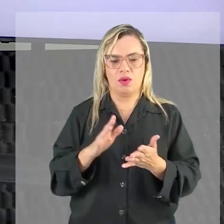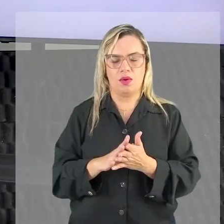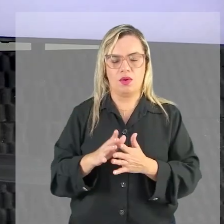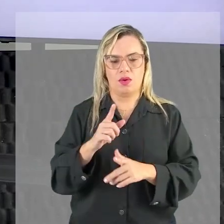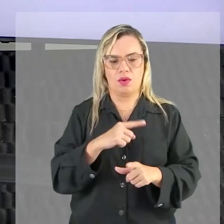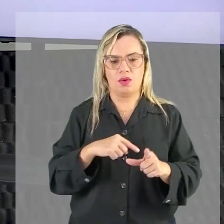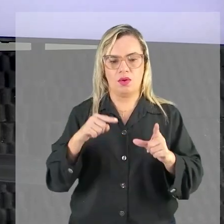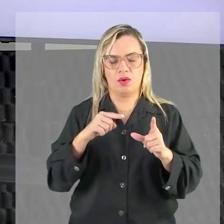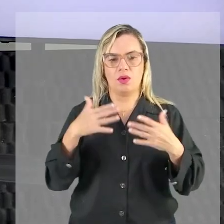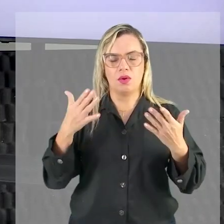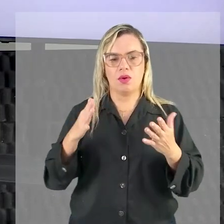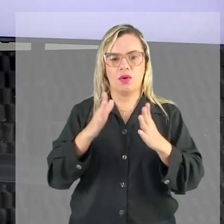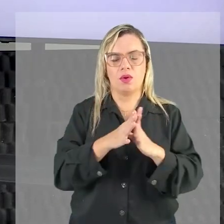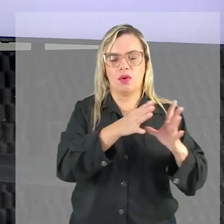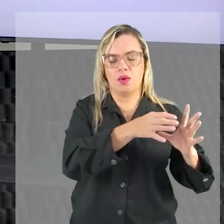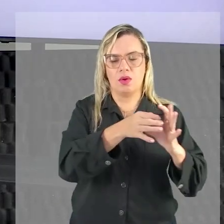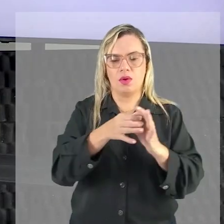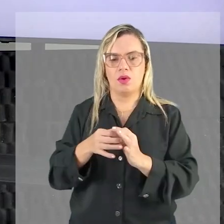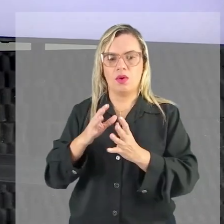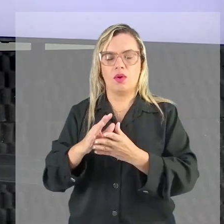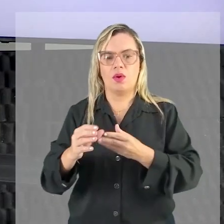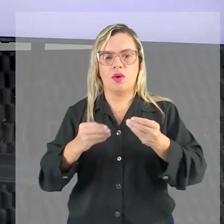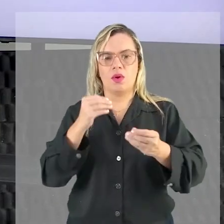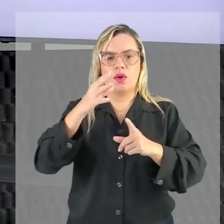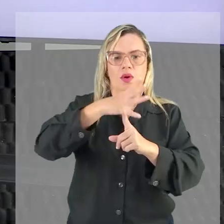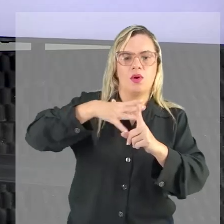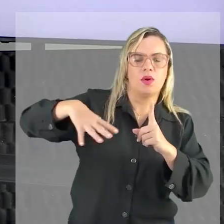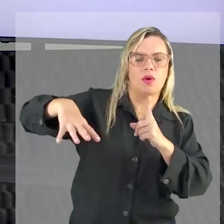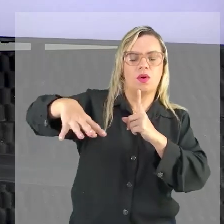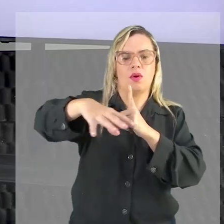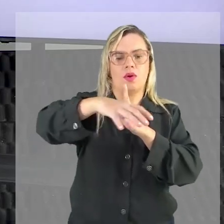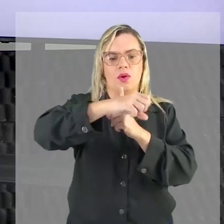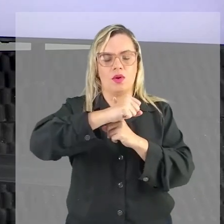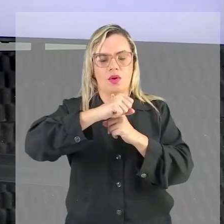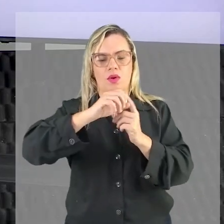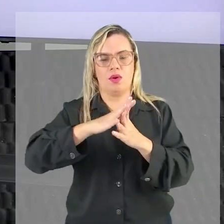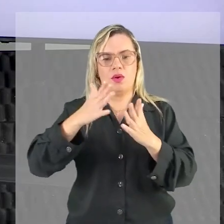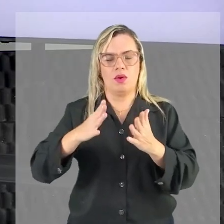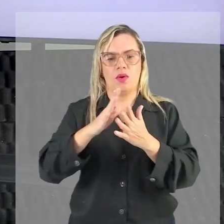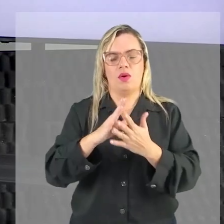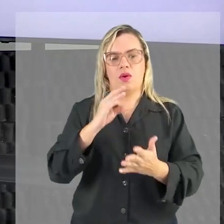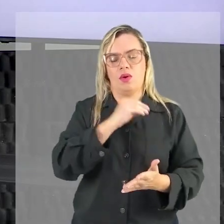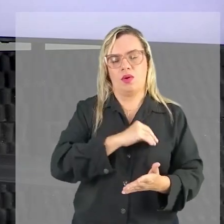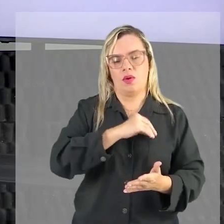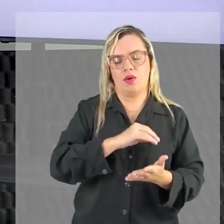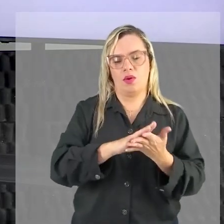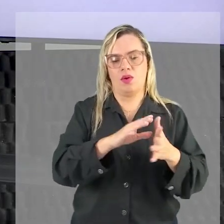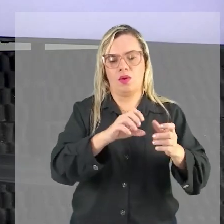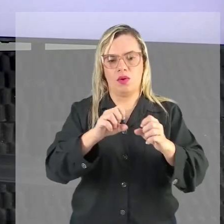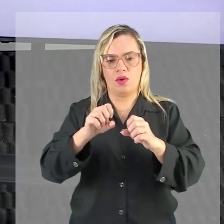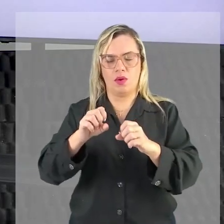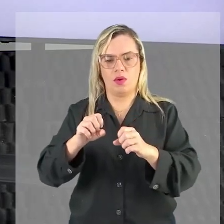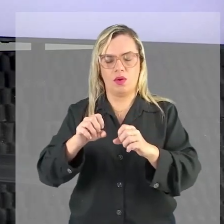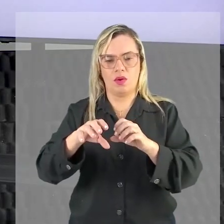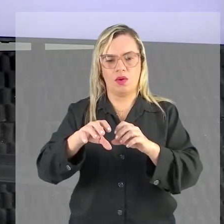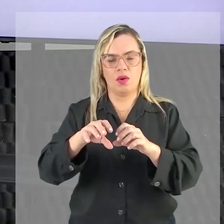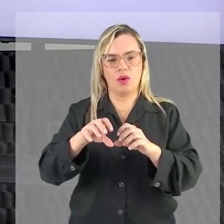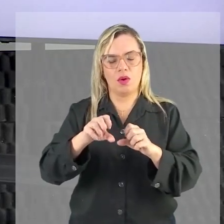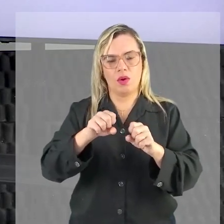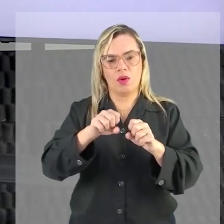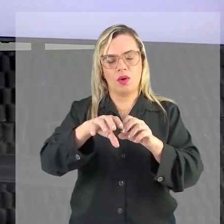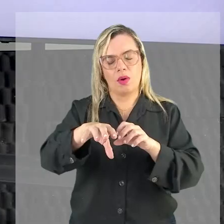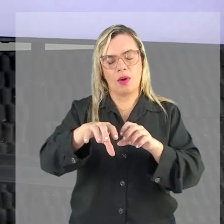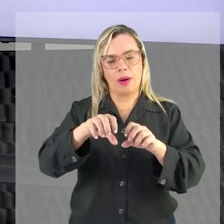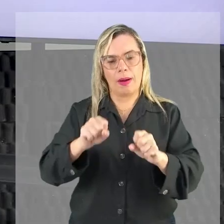outras questões, contextualiza com o social, levando em consideração renda, escolaridade, tá bom? Que